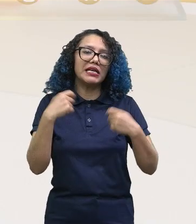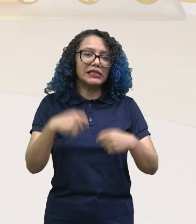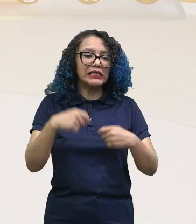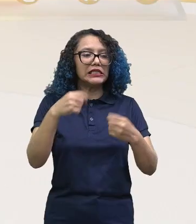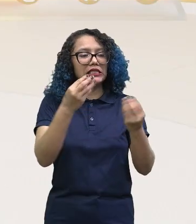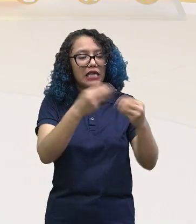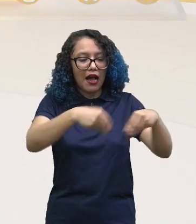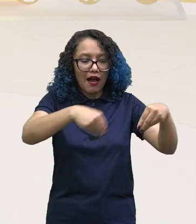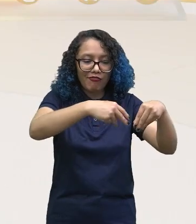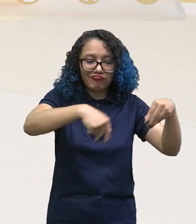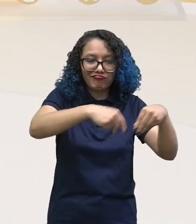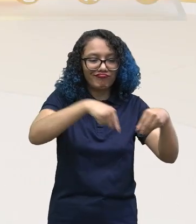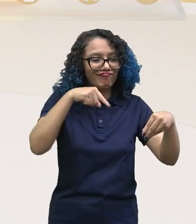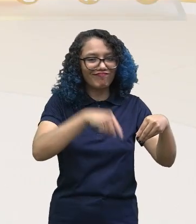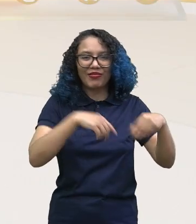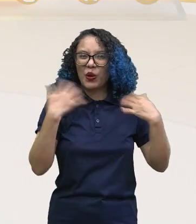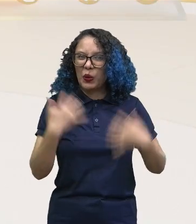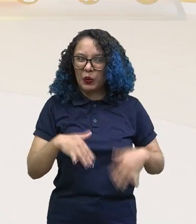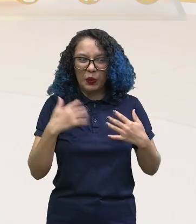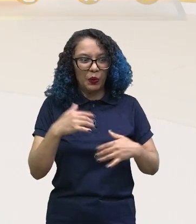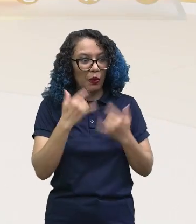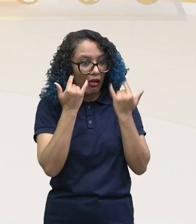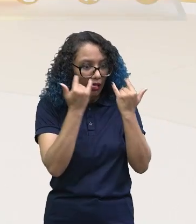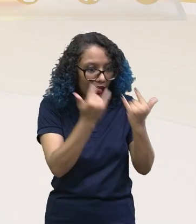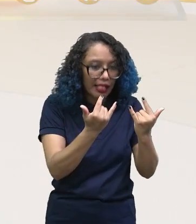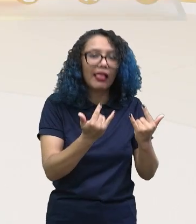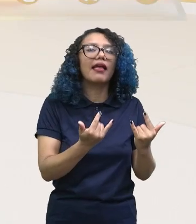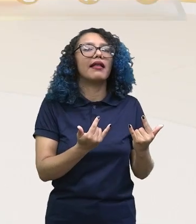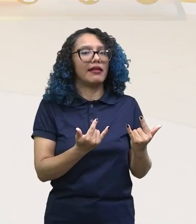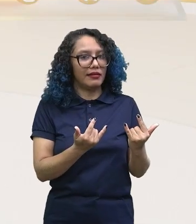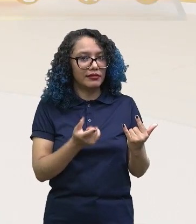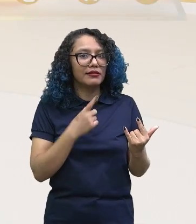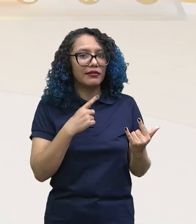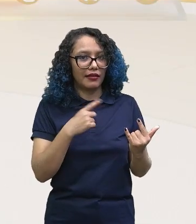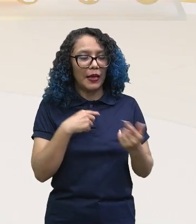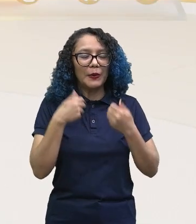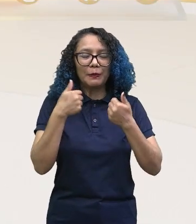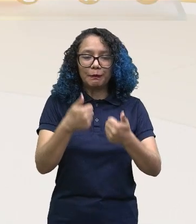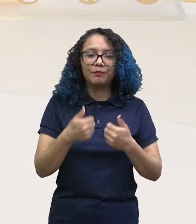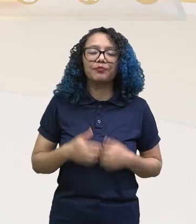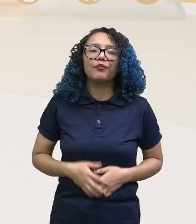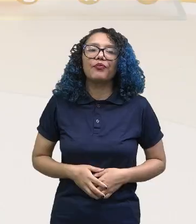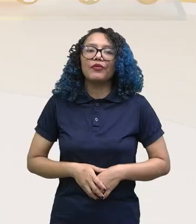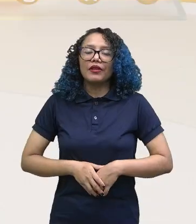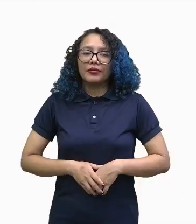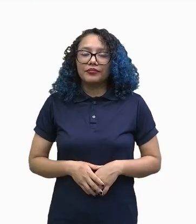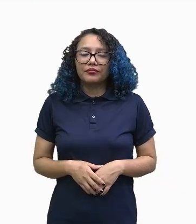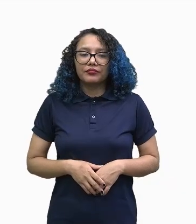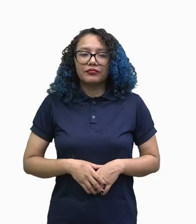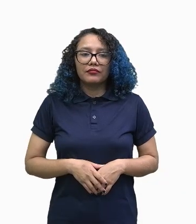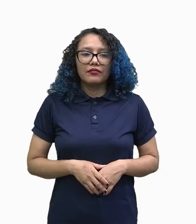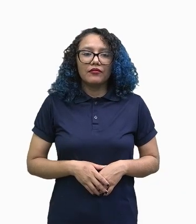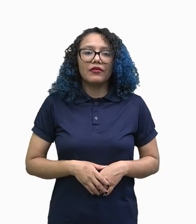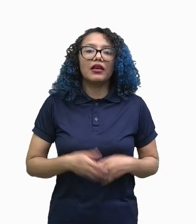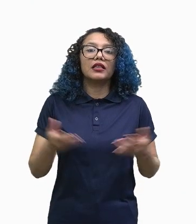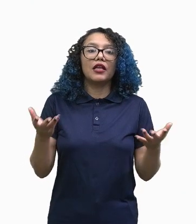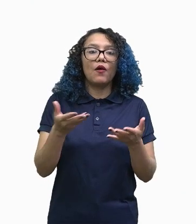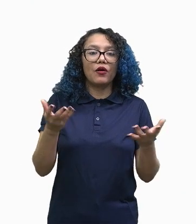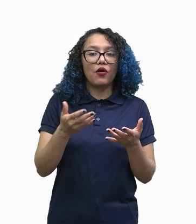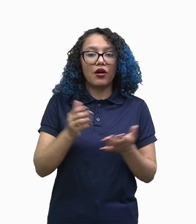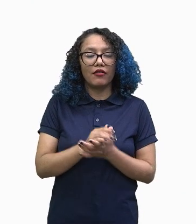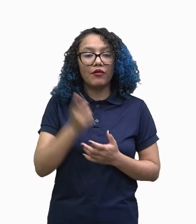elementos aí que são muito cobiçados por outros países também. Mas vamos continuar aí, vamos falar agora sobre os projetos